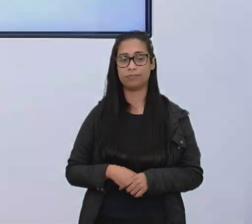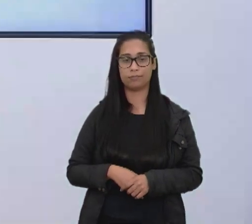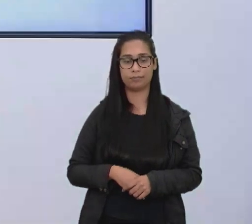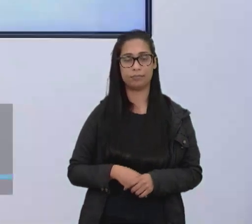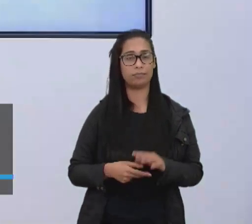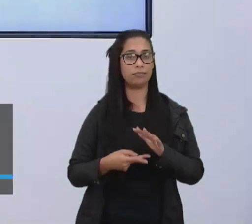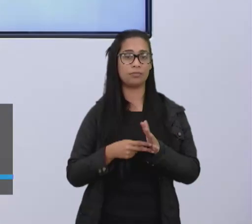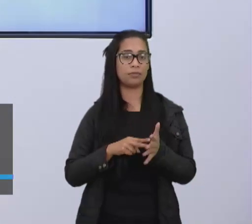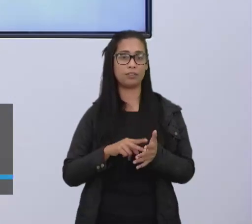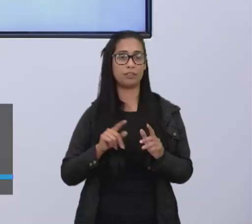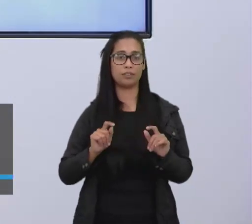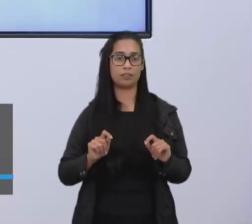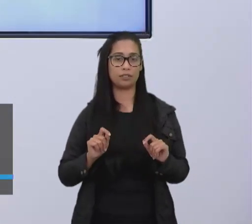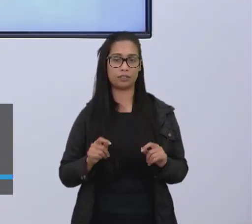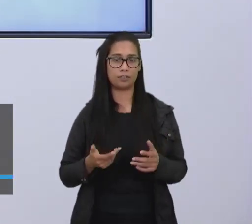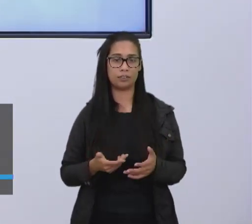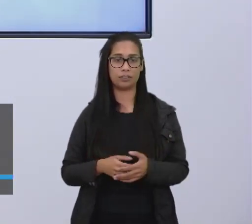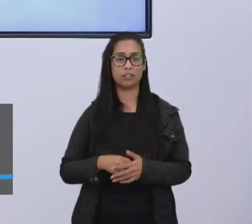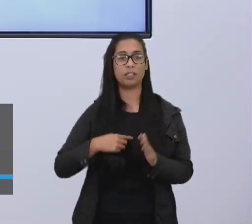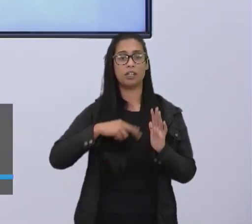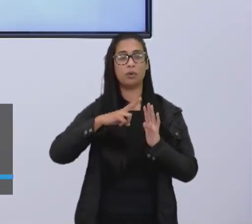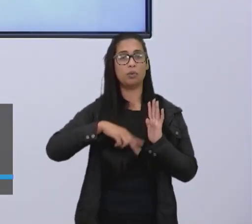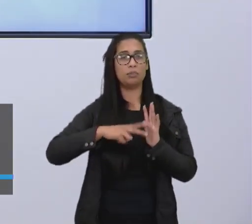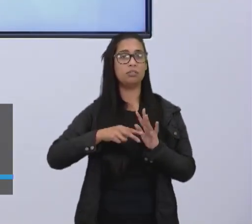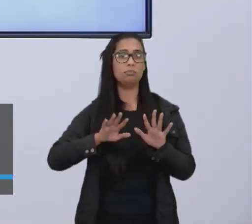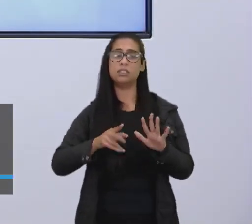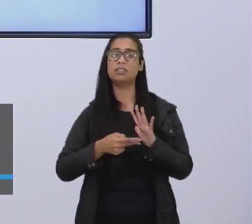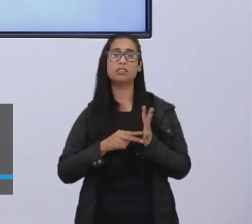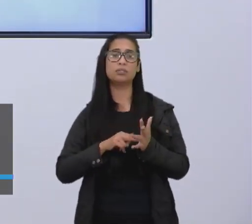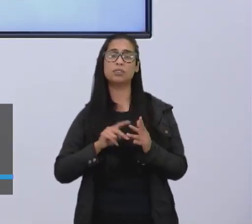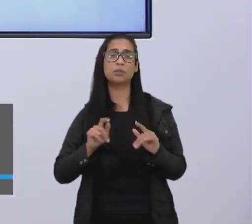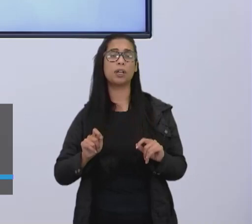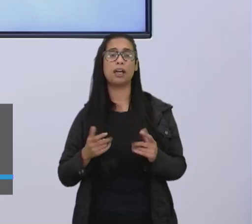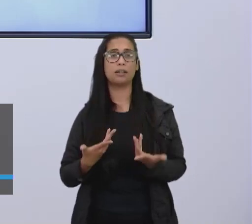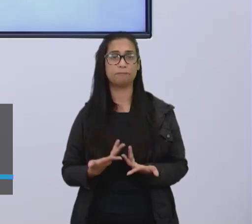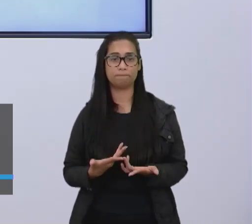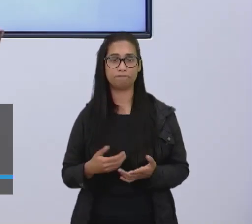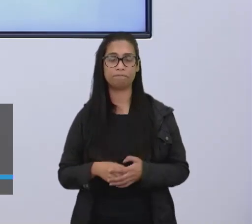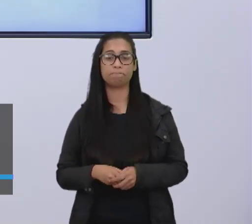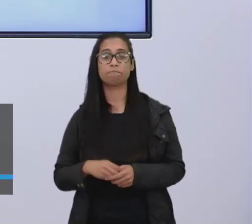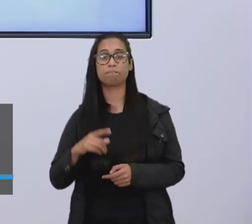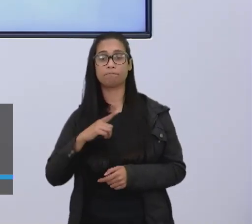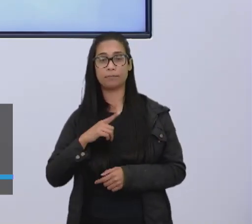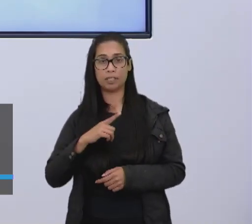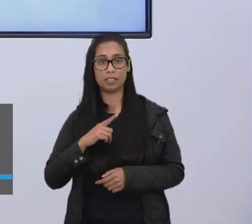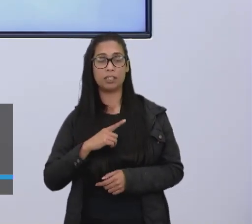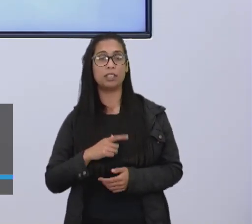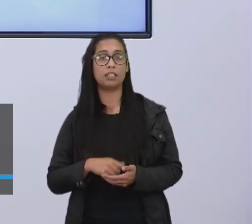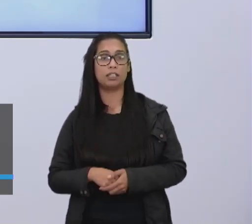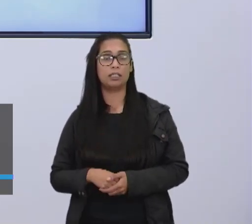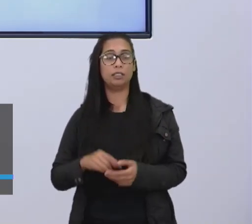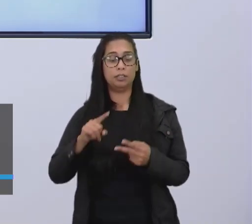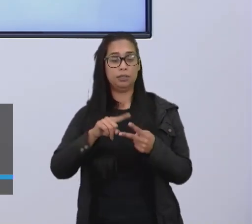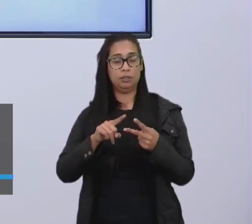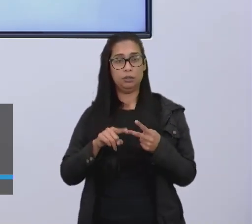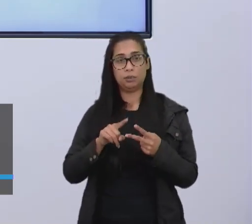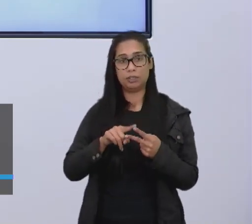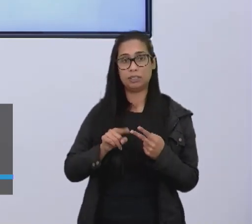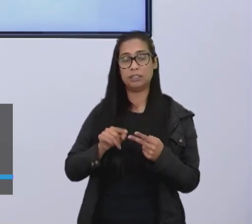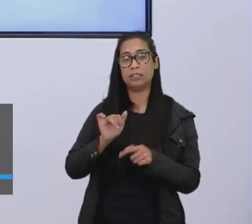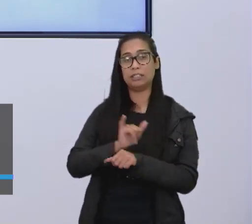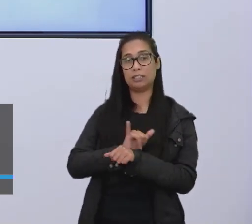que isso significa? Porque eu li, né, mas o que isso significa? Tem dois pontos aí que eu acho que valem a pena